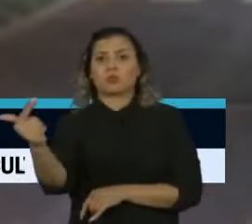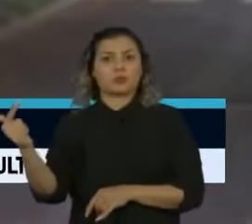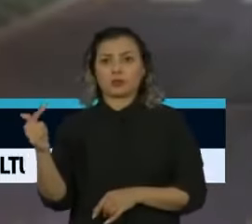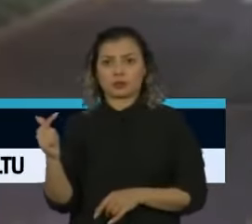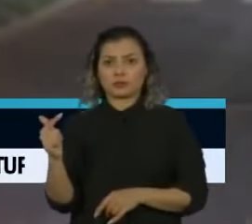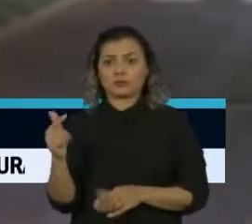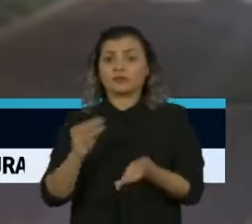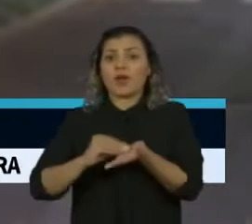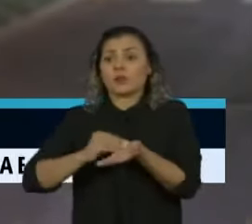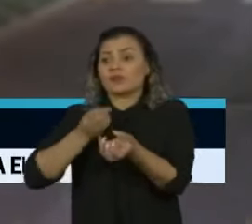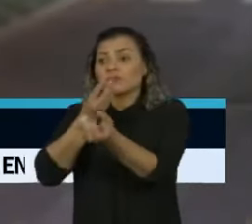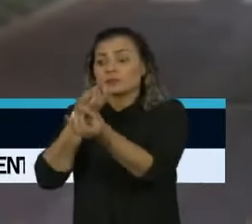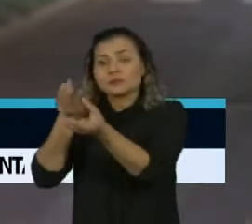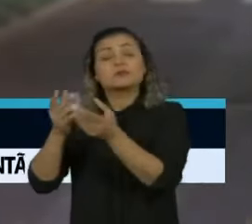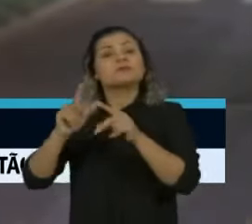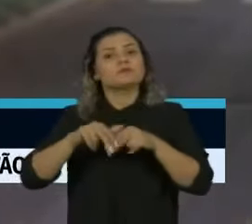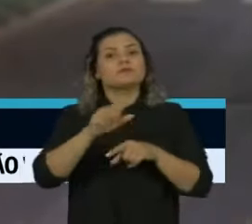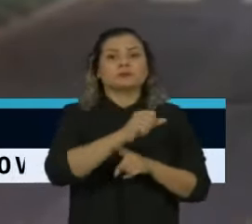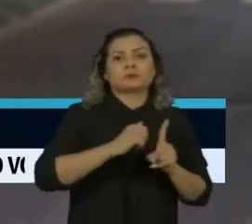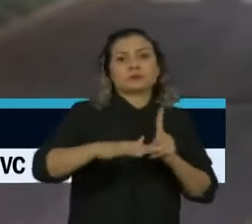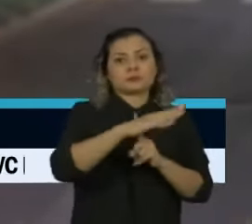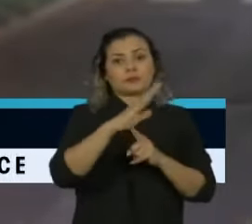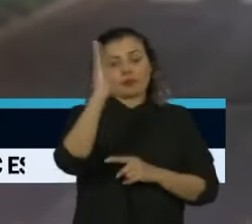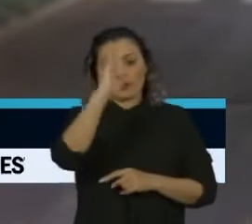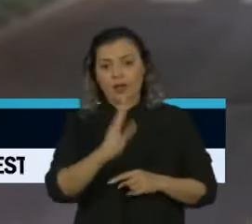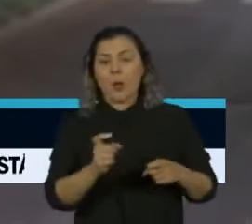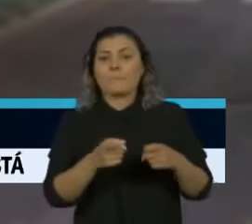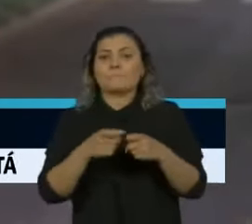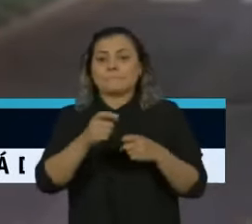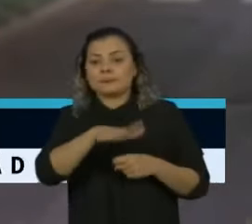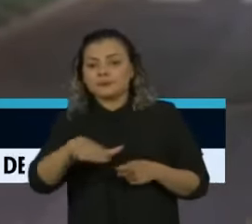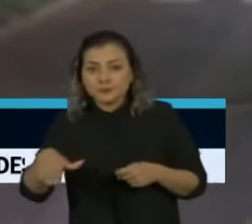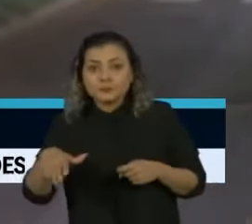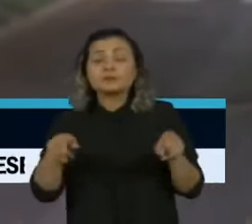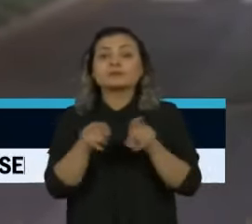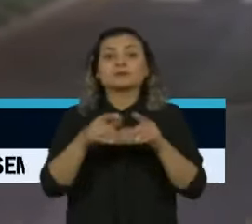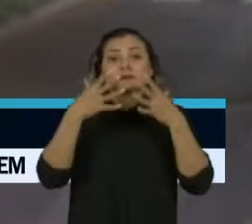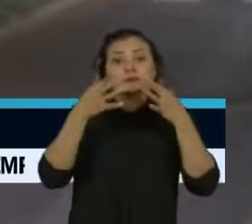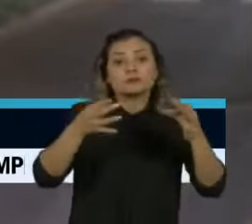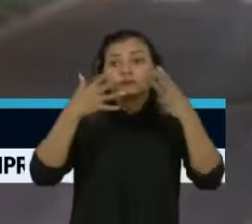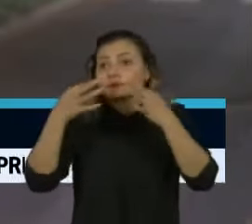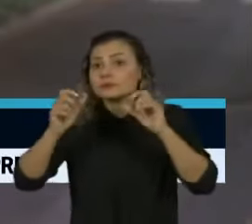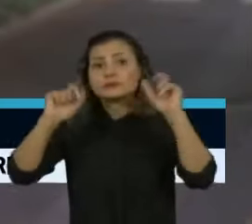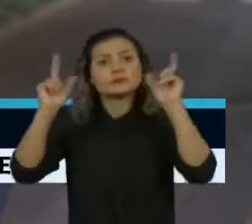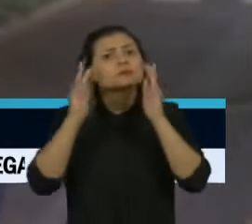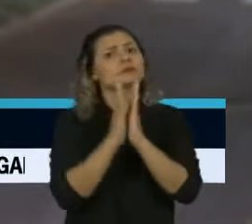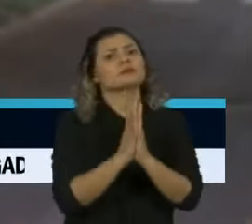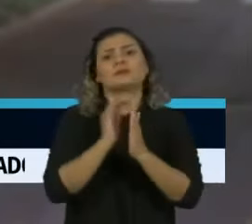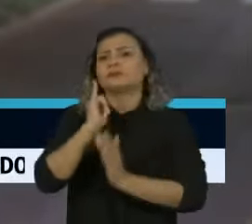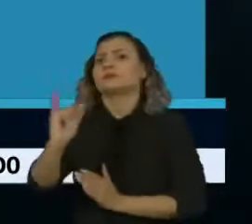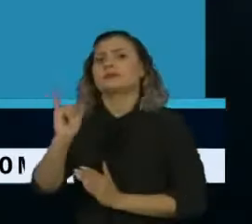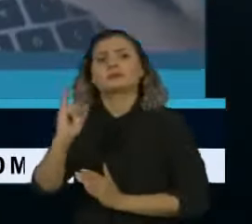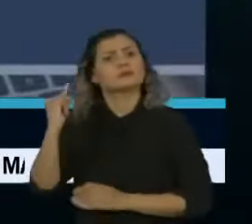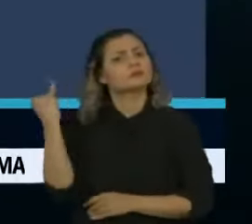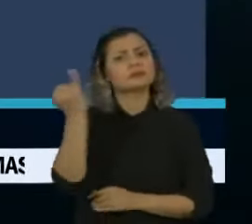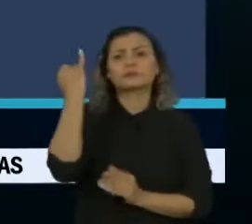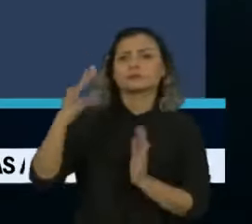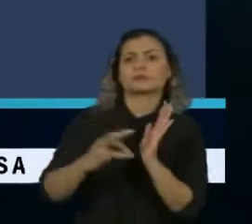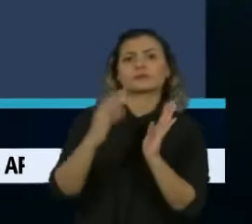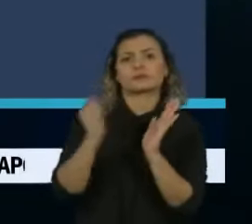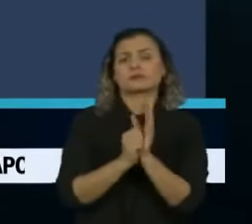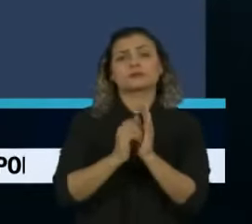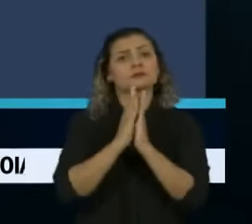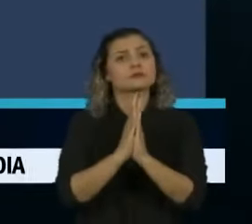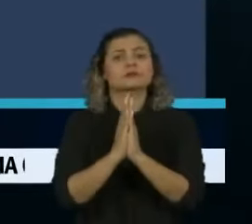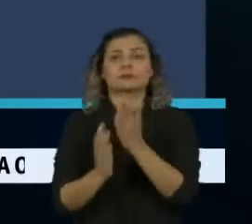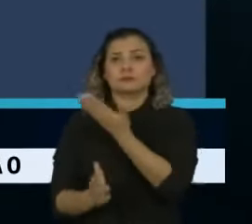A Sociedade Brasileira de Pediatria emitiu um alerta, reforçando a importância da notificação. A nota